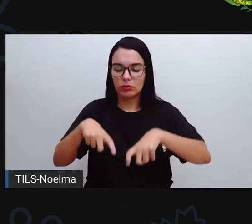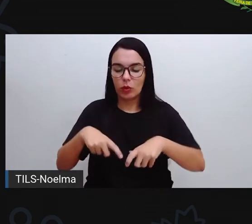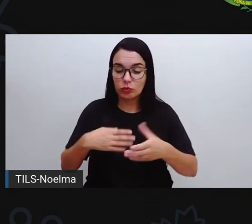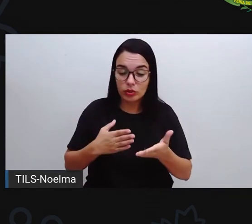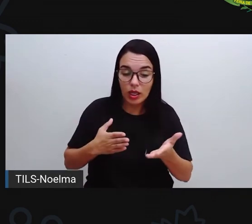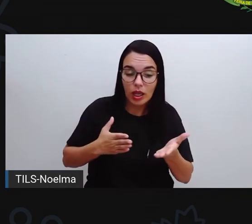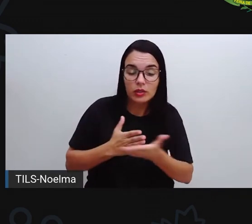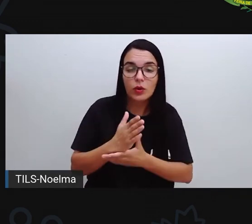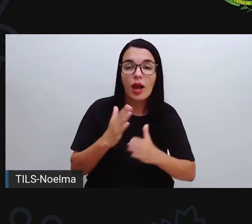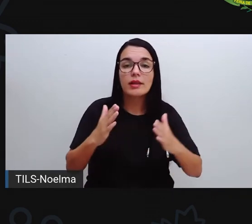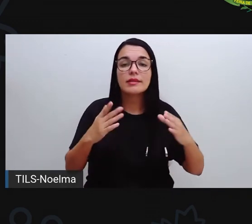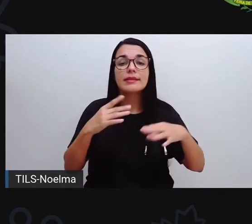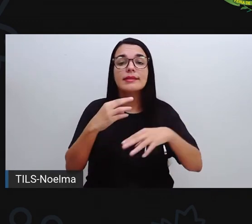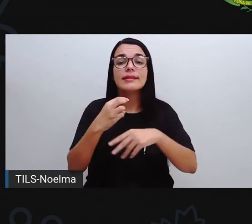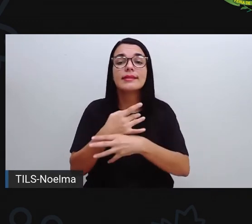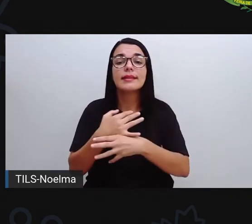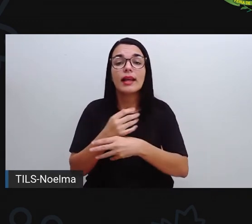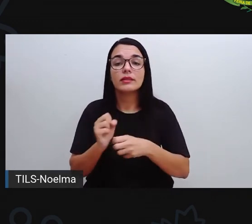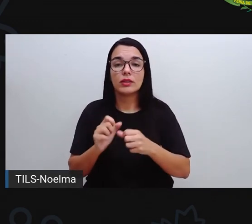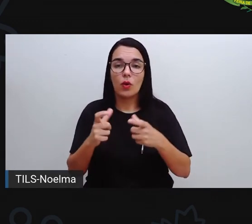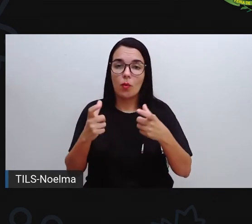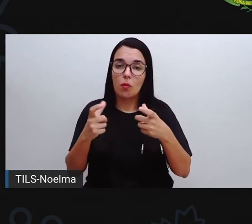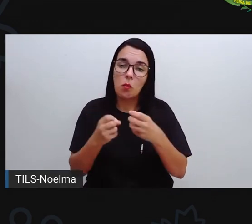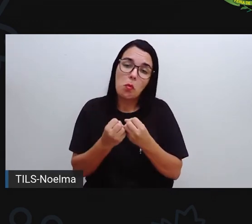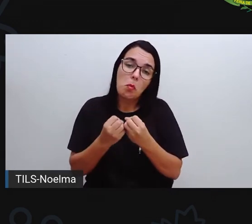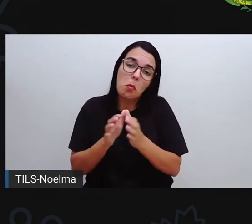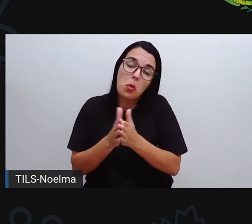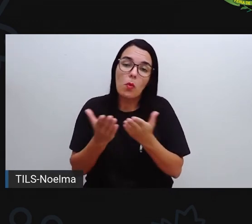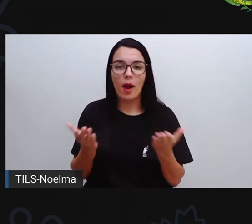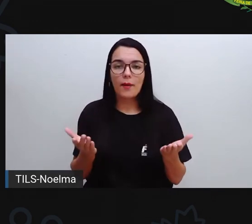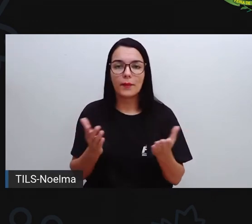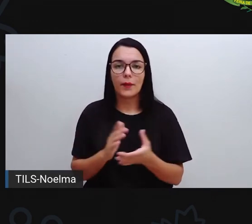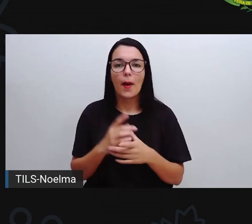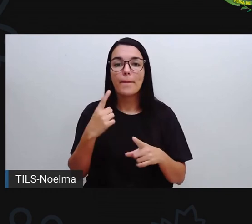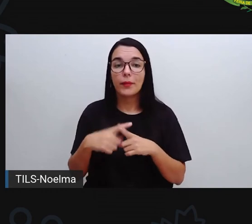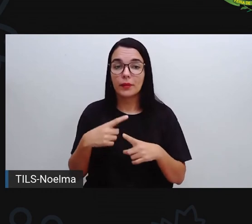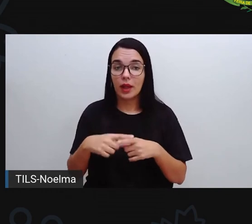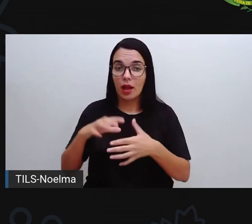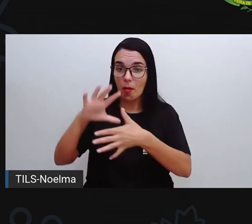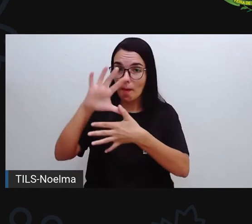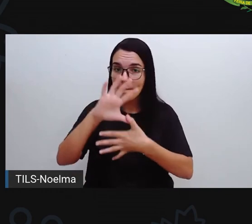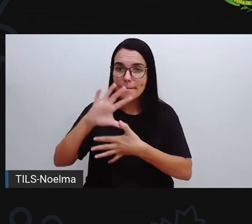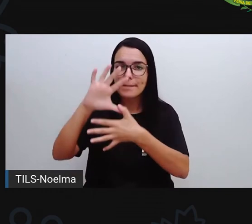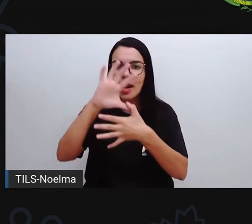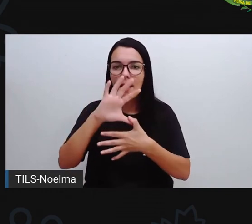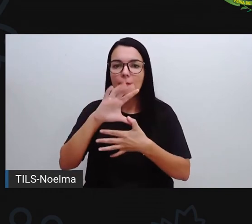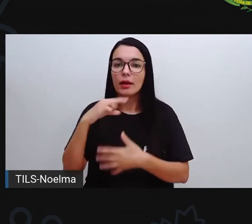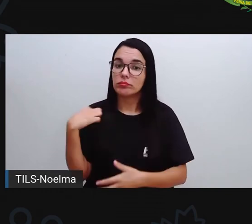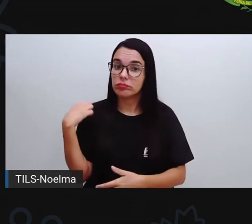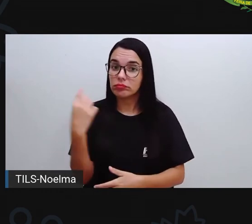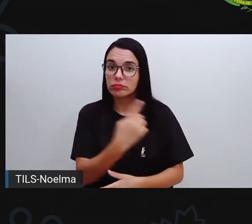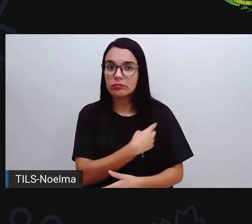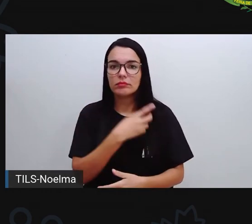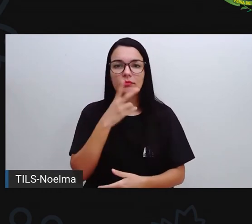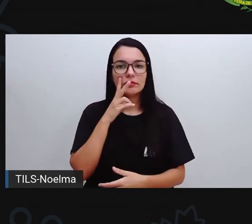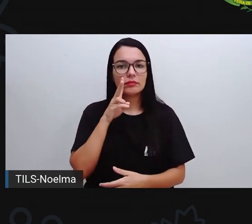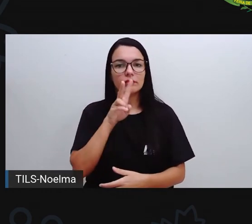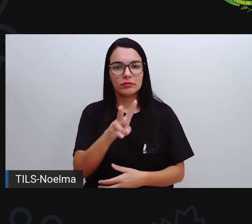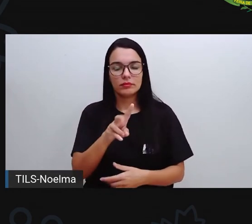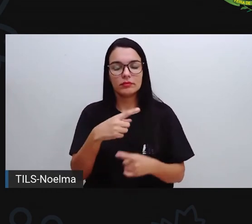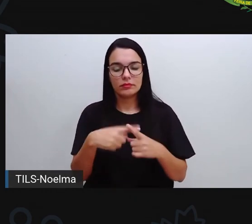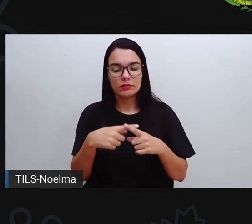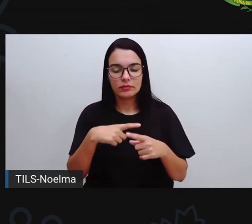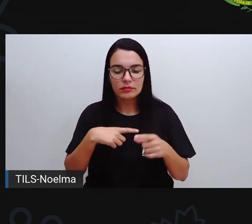que nos mapas a gente consegue observar qual o lugar, né? Devido